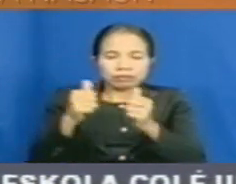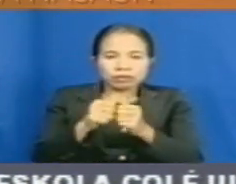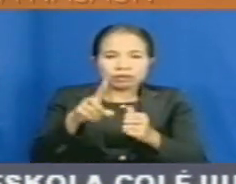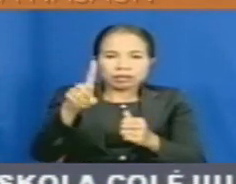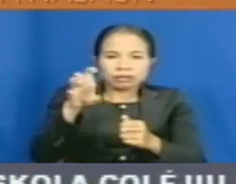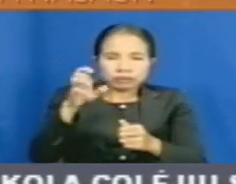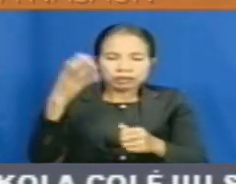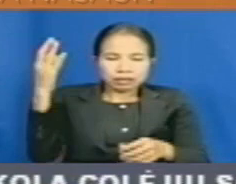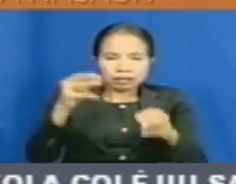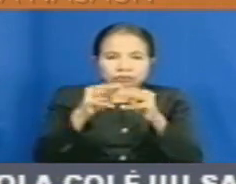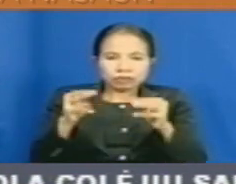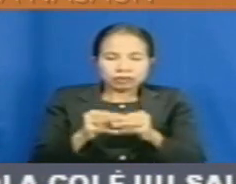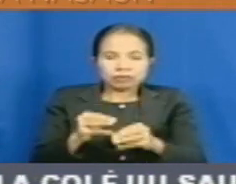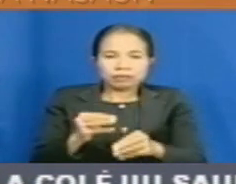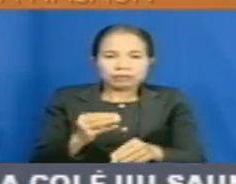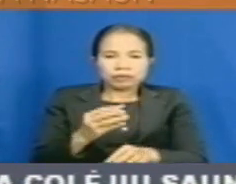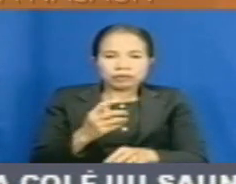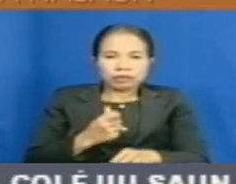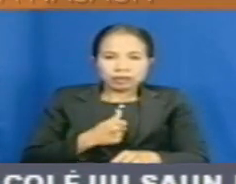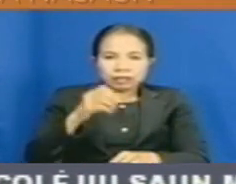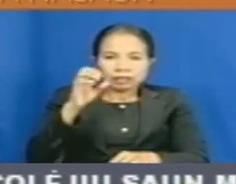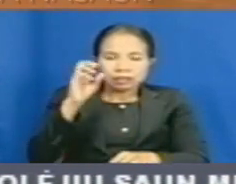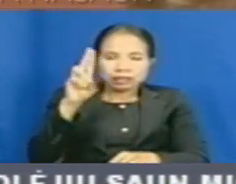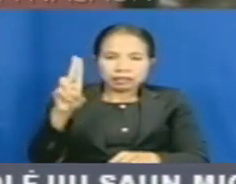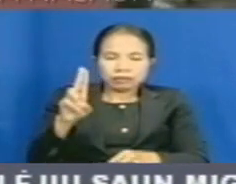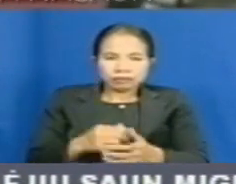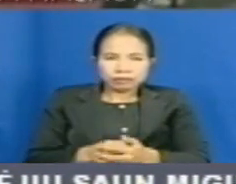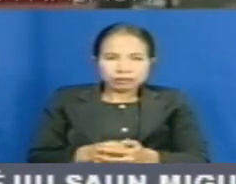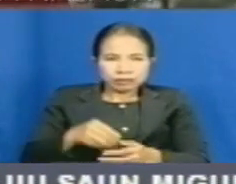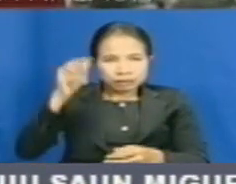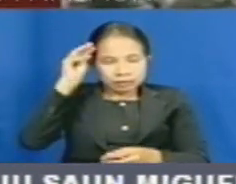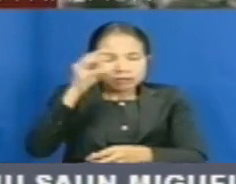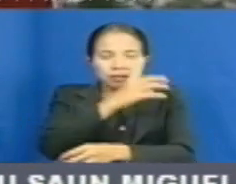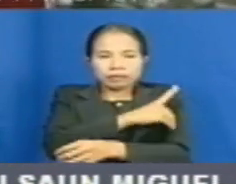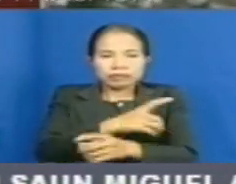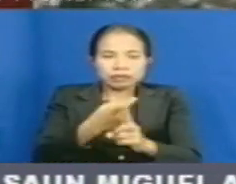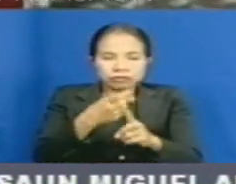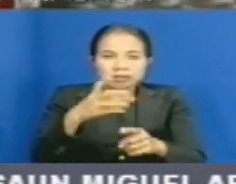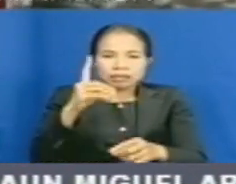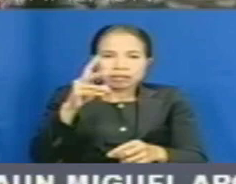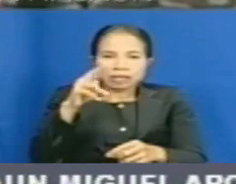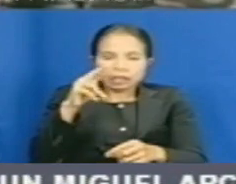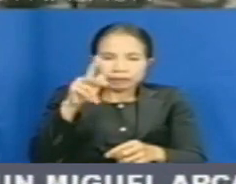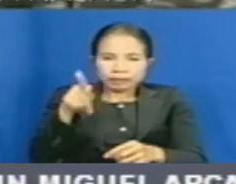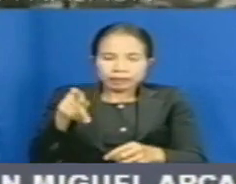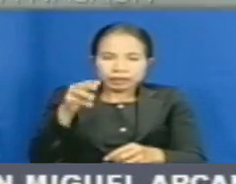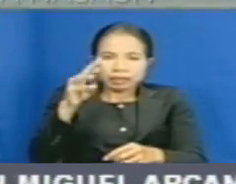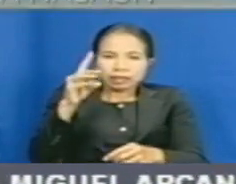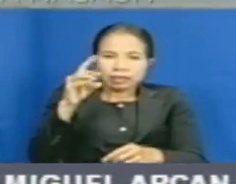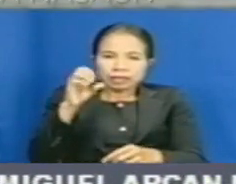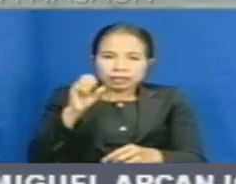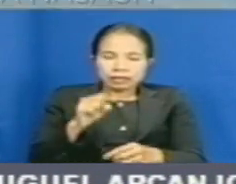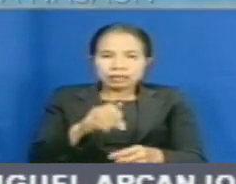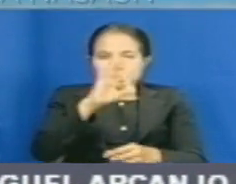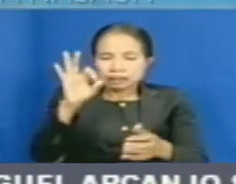e Darecing e a município Eileu. Ministério da Defesa, Lihusi Direção Nacional Política e Defesa, sexta-feira,